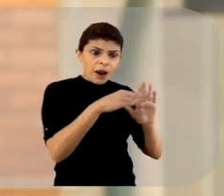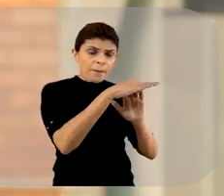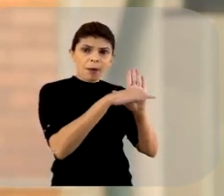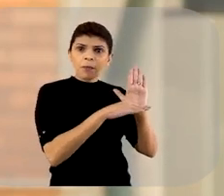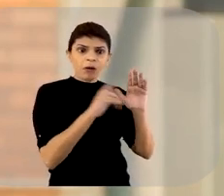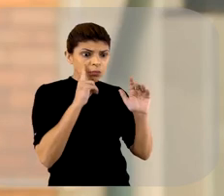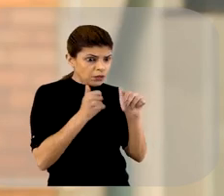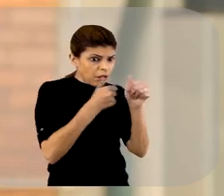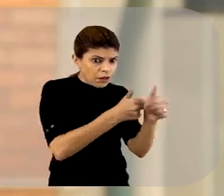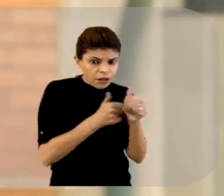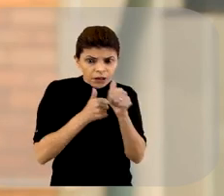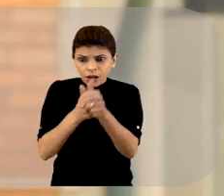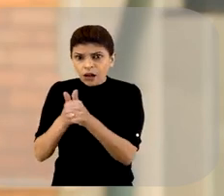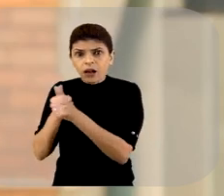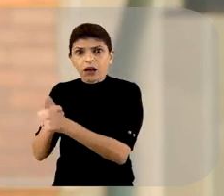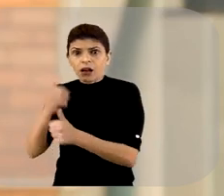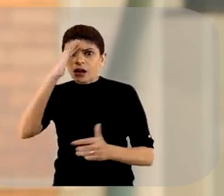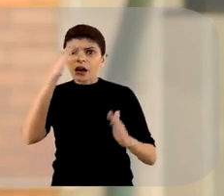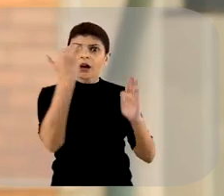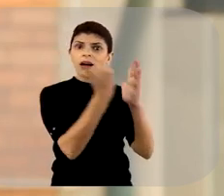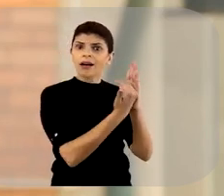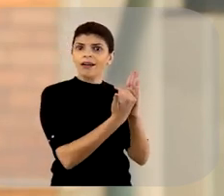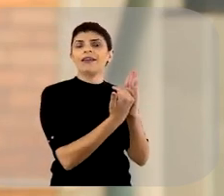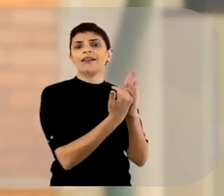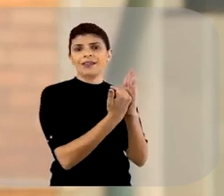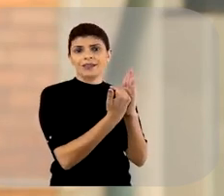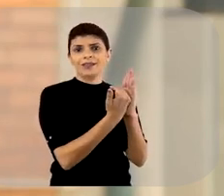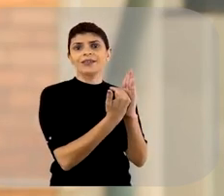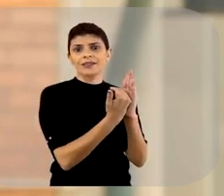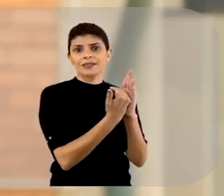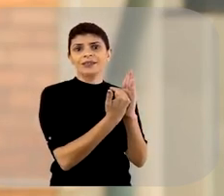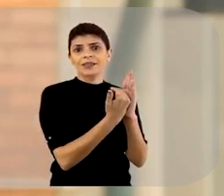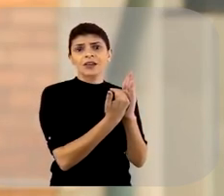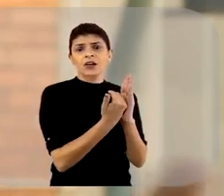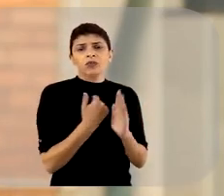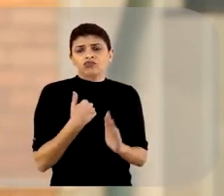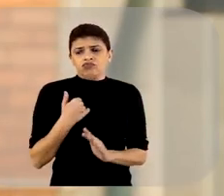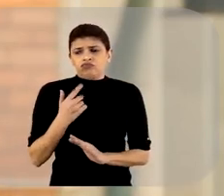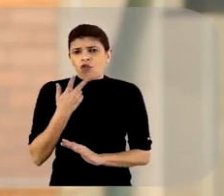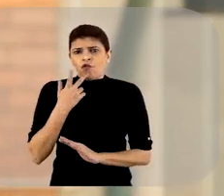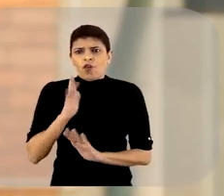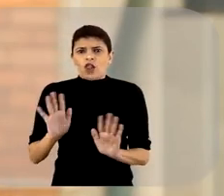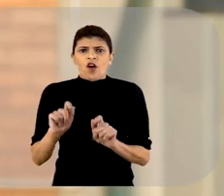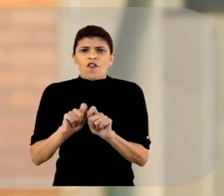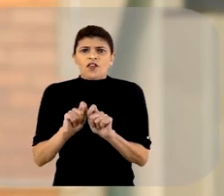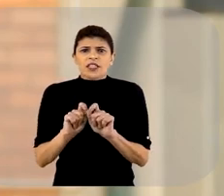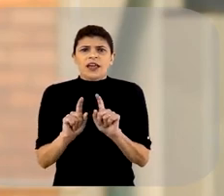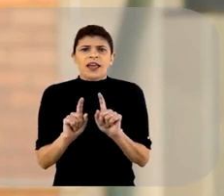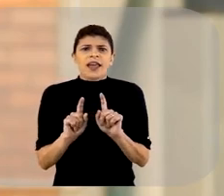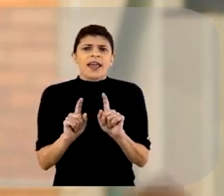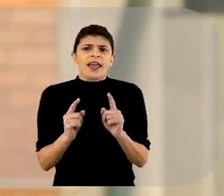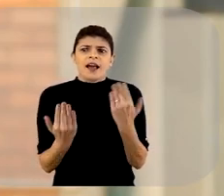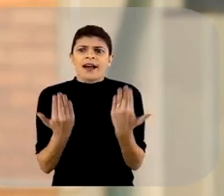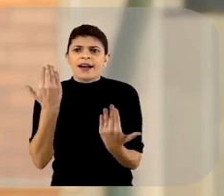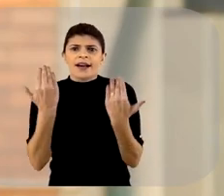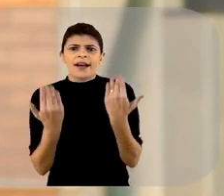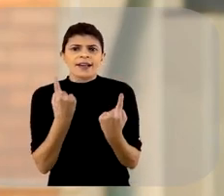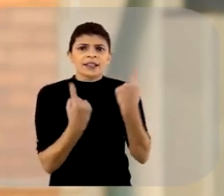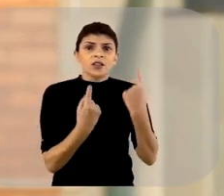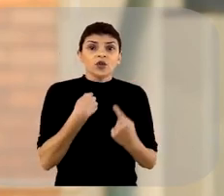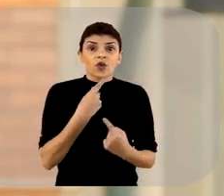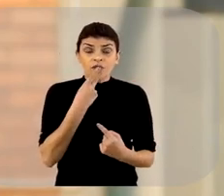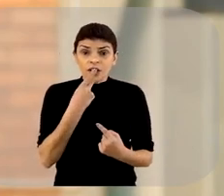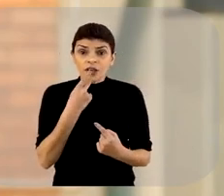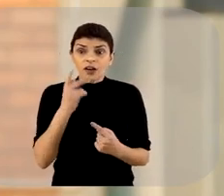temos que fazer isso valer, né? Na radicalidade, né? Eu não estou dizendo para não fazer licitação, né? Não estou fazendo, mas estou dizendo